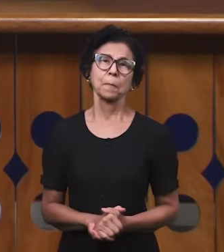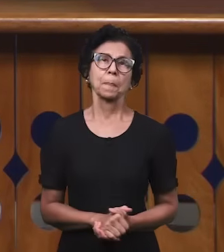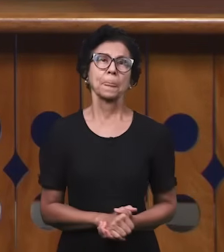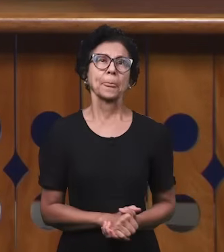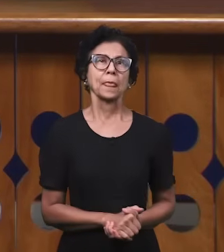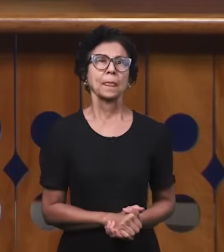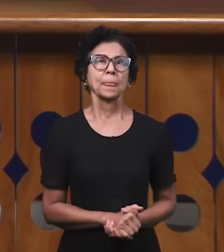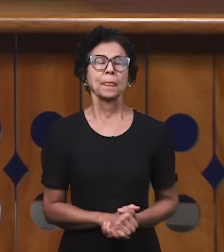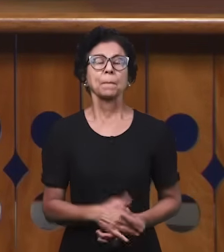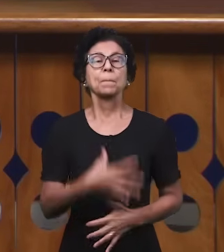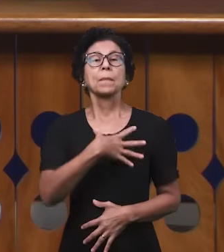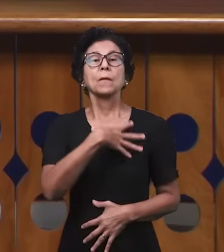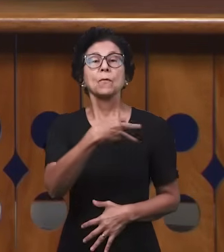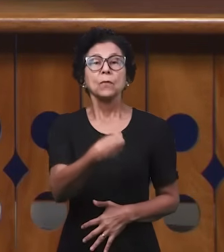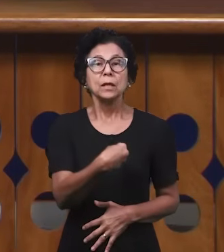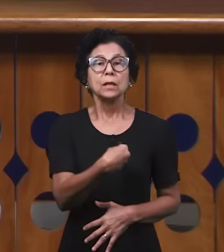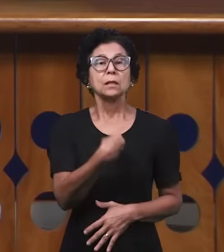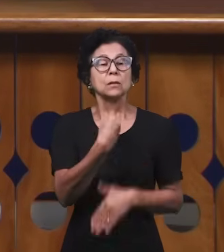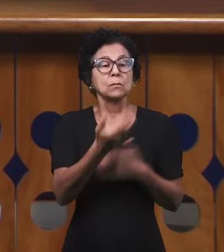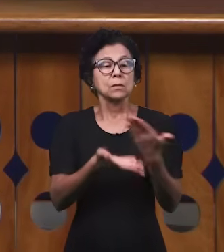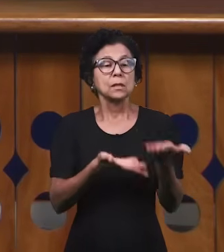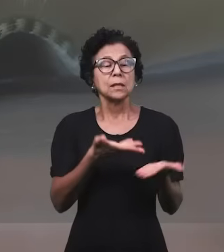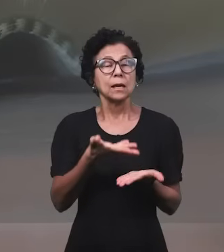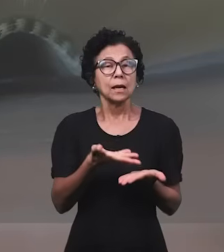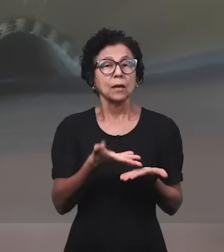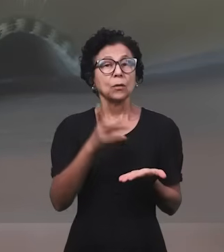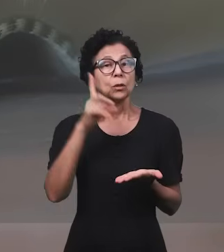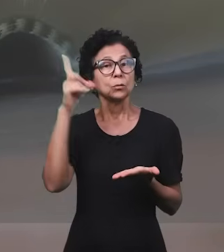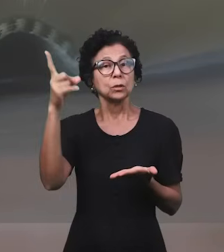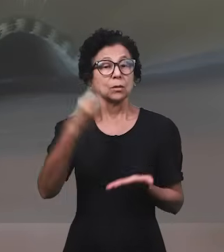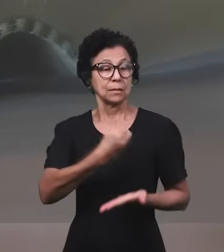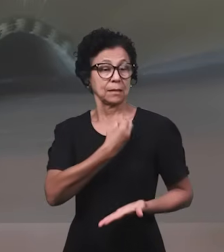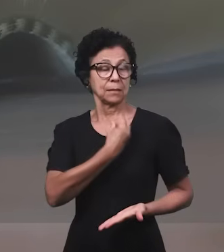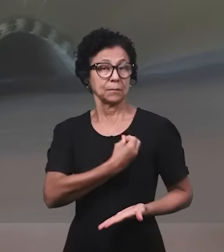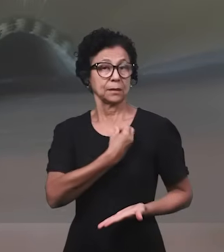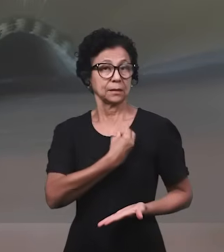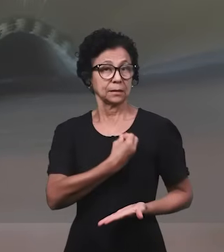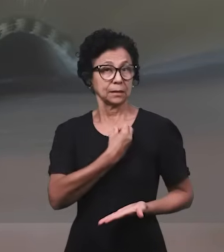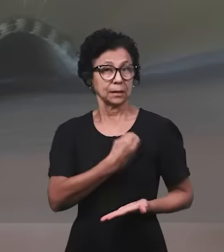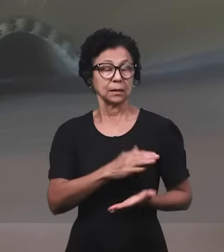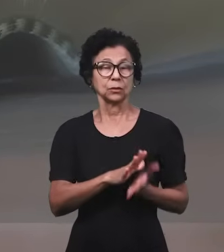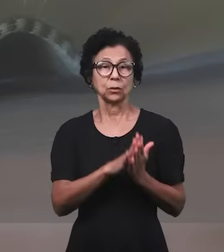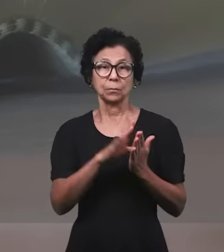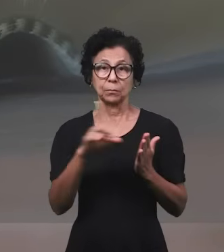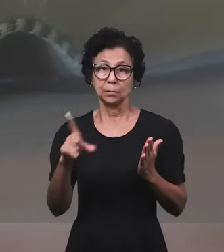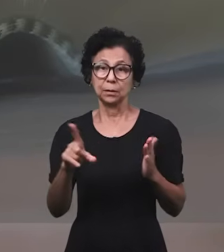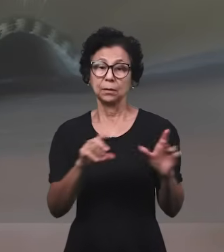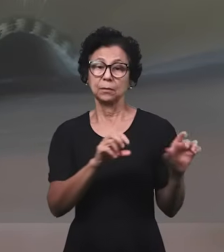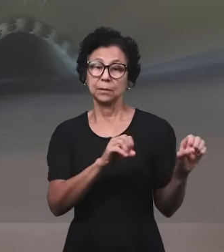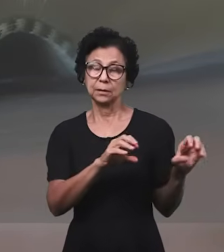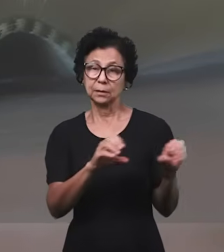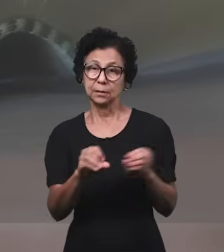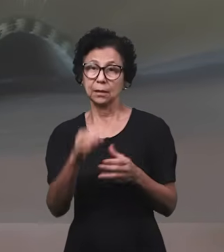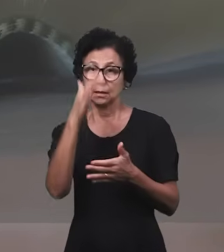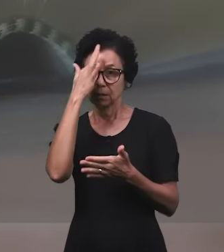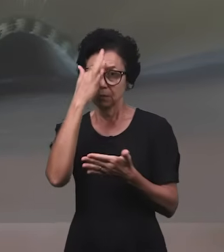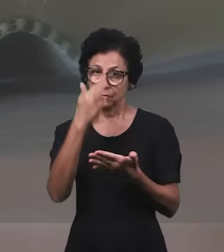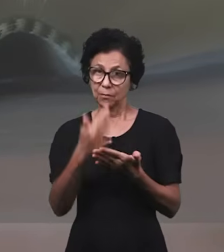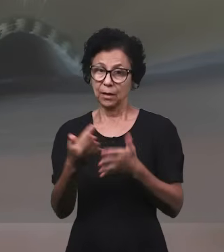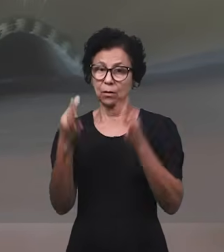Criação dos filhos, guiada por Deus, presença para ensinar a Bíblia e modelar a fé pelo